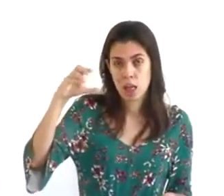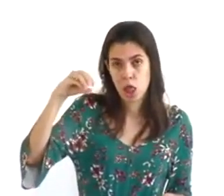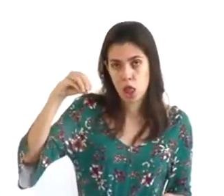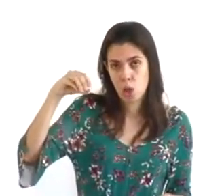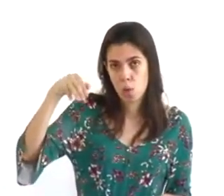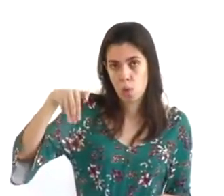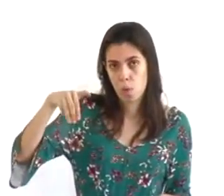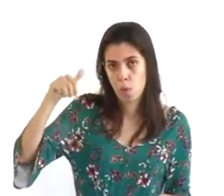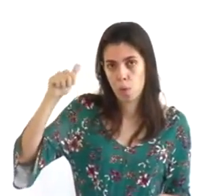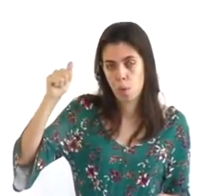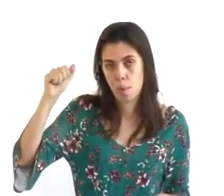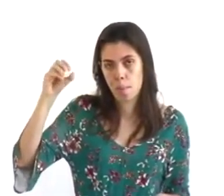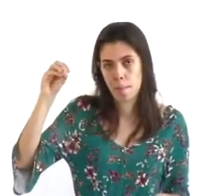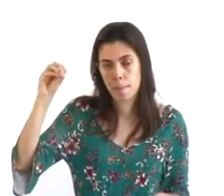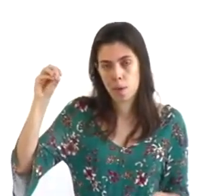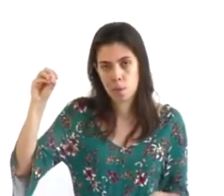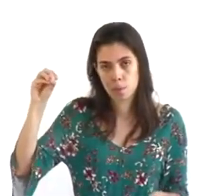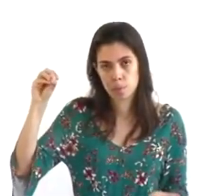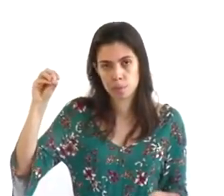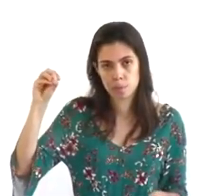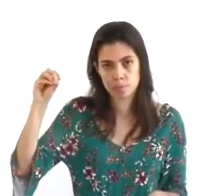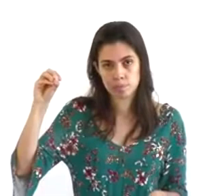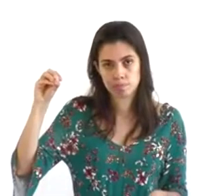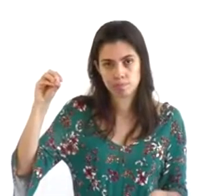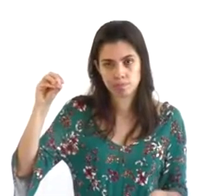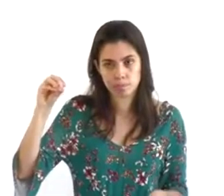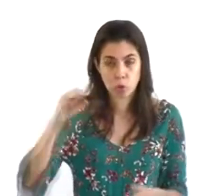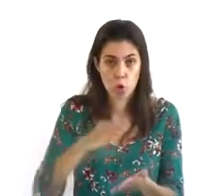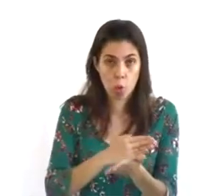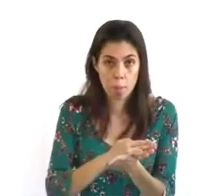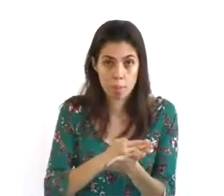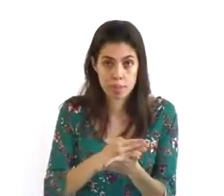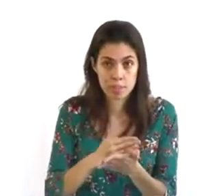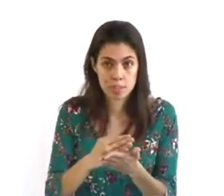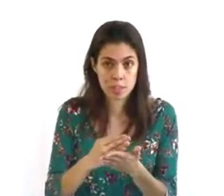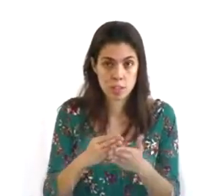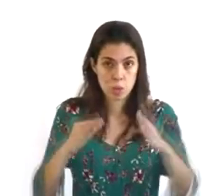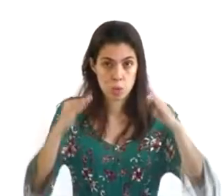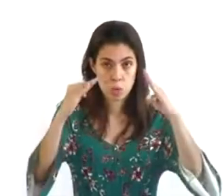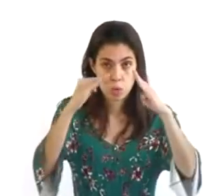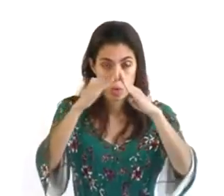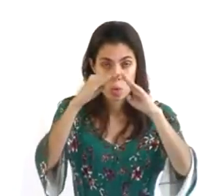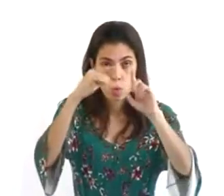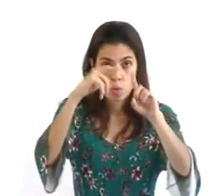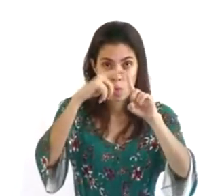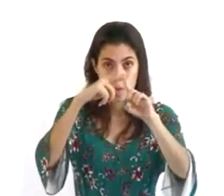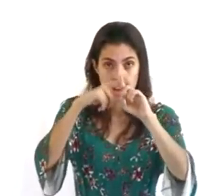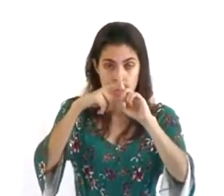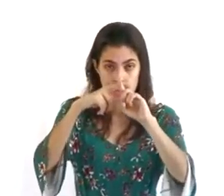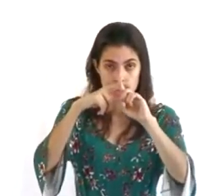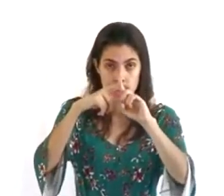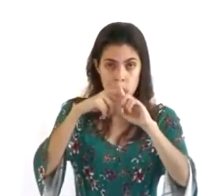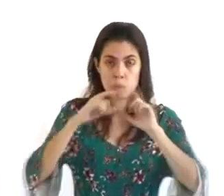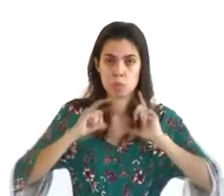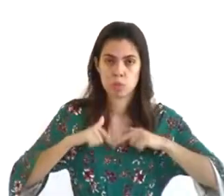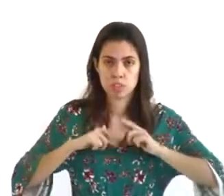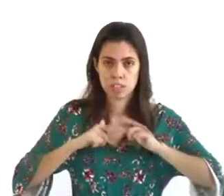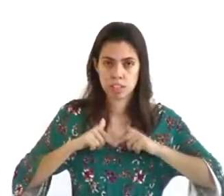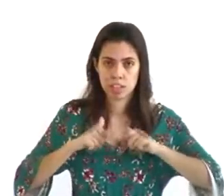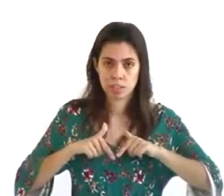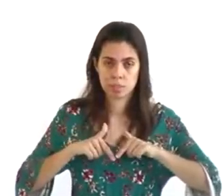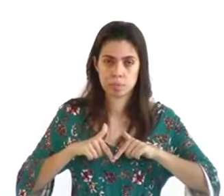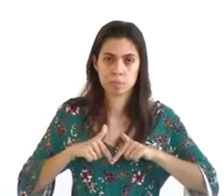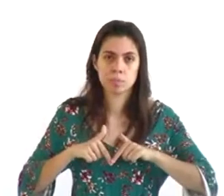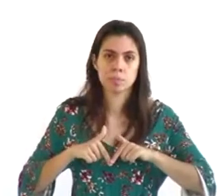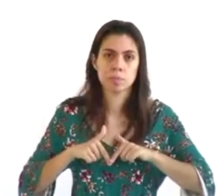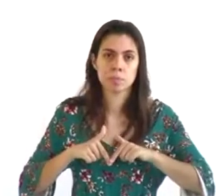capítulo 7, nós vemos também na solenidade, quando o fogo de Deus é derramado naquele lugar, a glória de Deus se manifesta